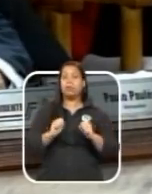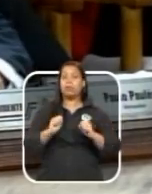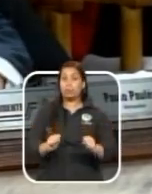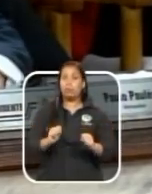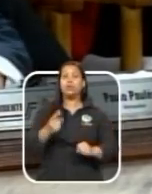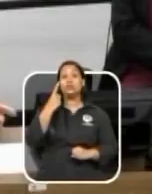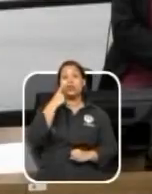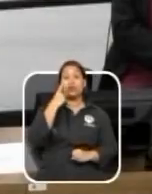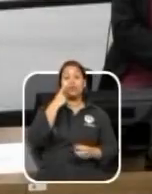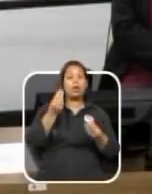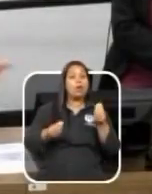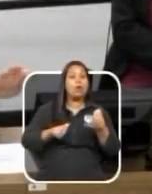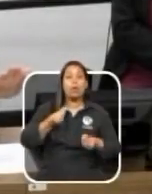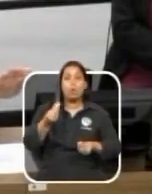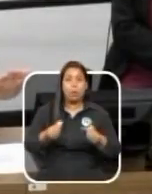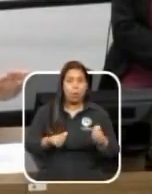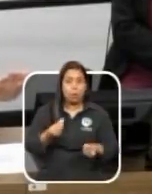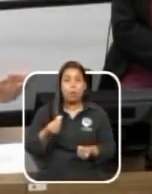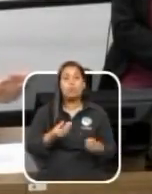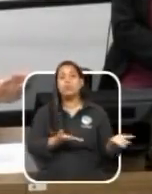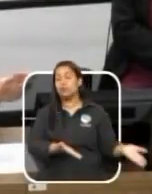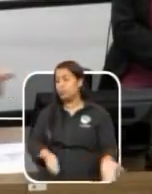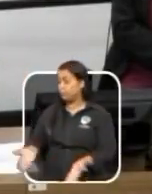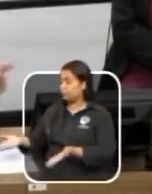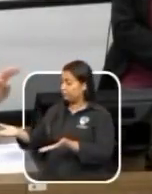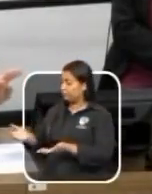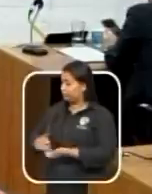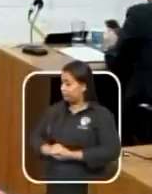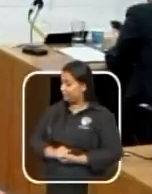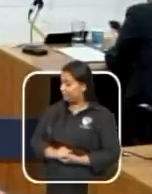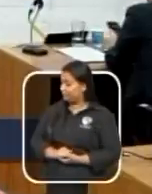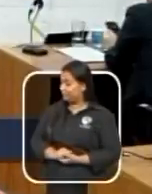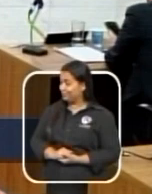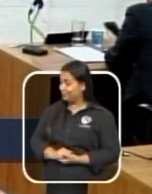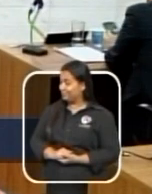Câmara de Rio Preto podem ser consultados no site